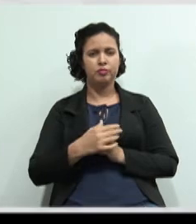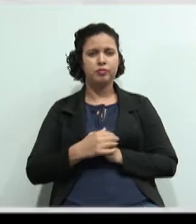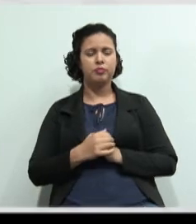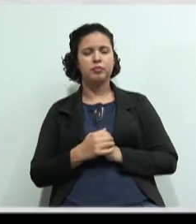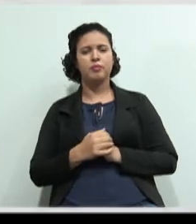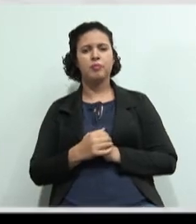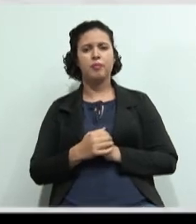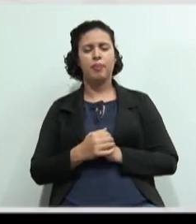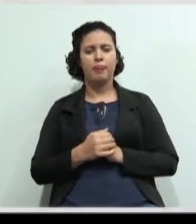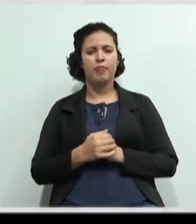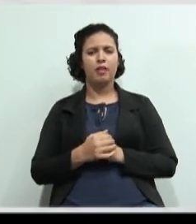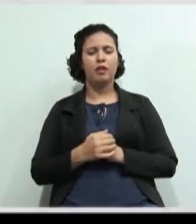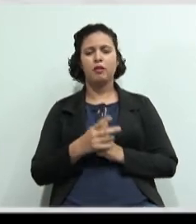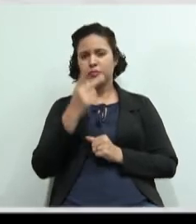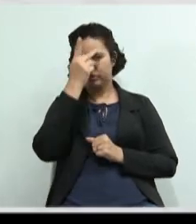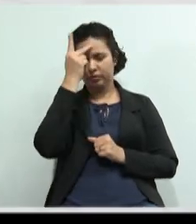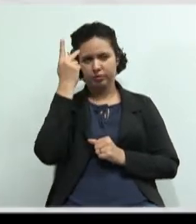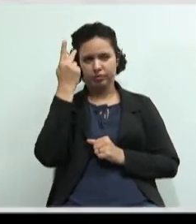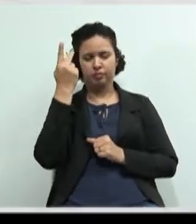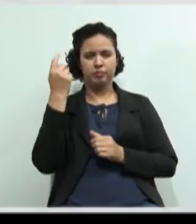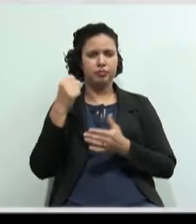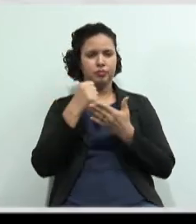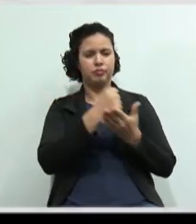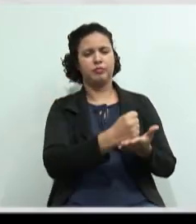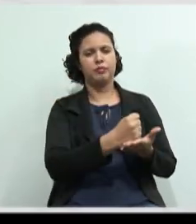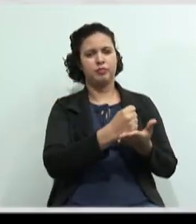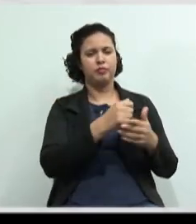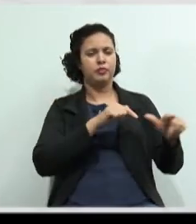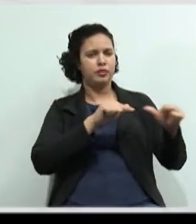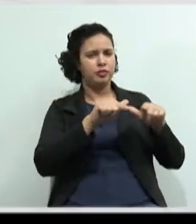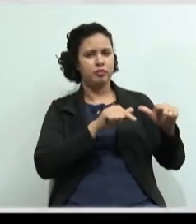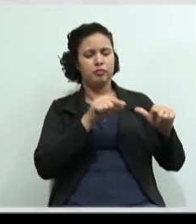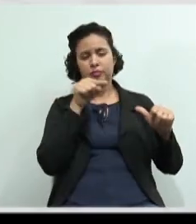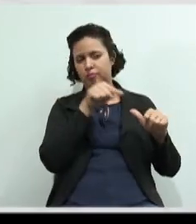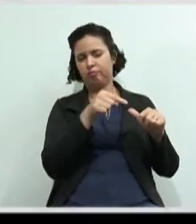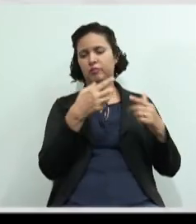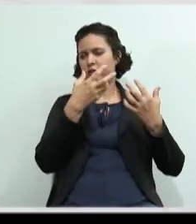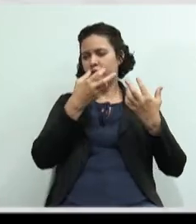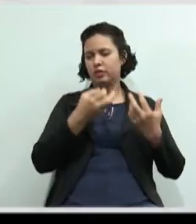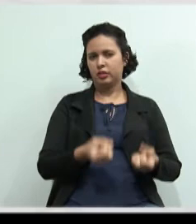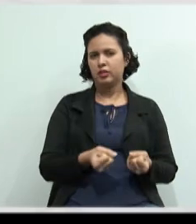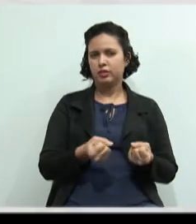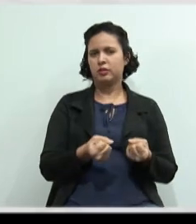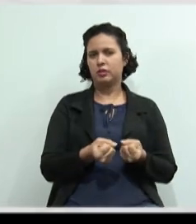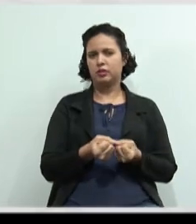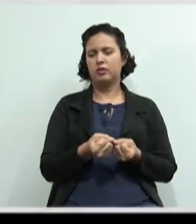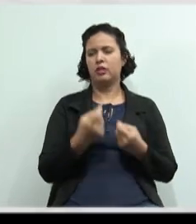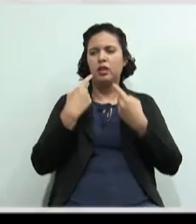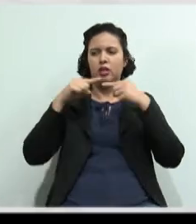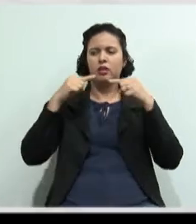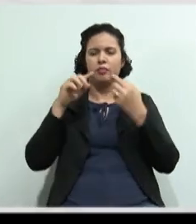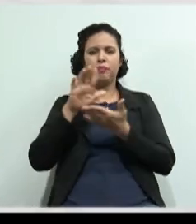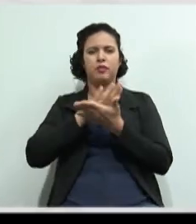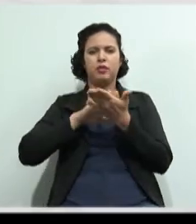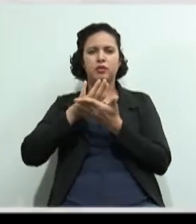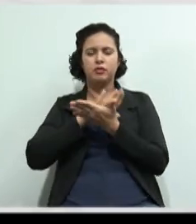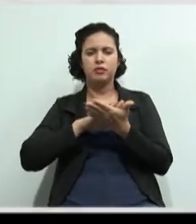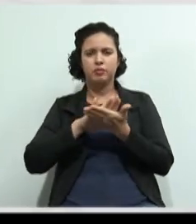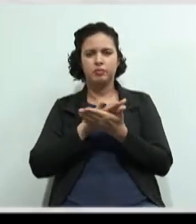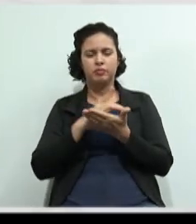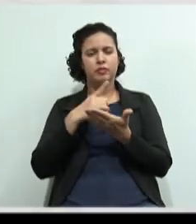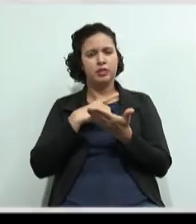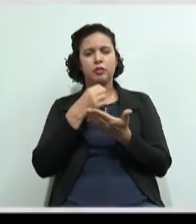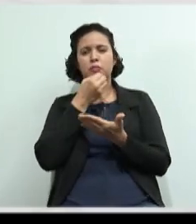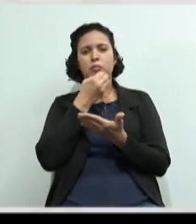É quando alguém recebe uma tarefa e você aceita de bom grado, sem colocar dificuldades, e tem um